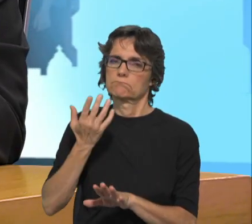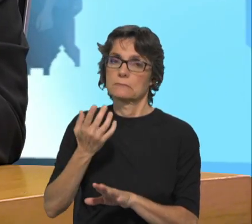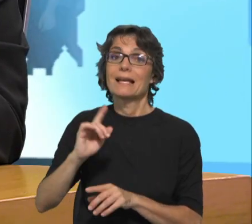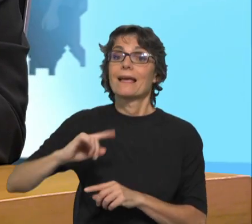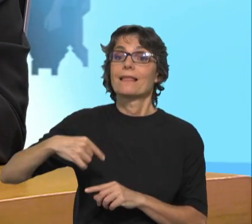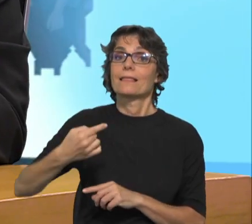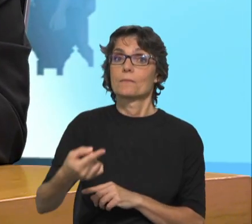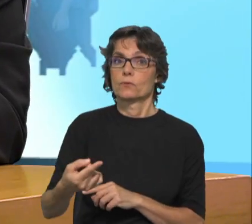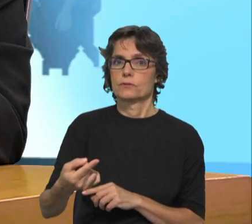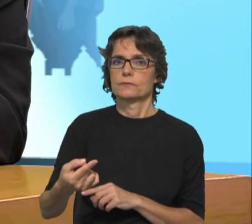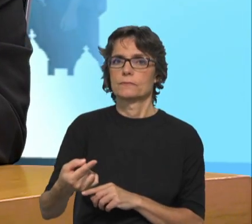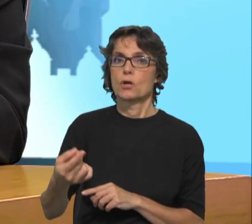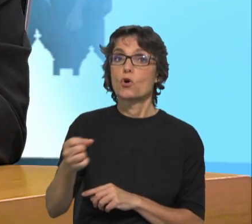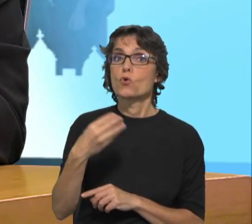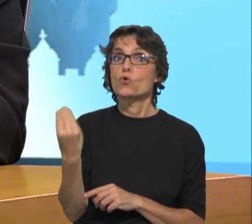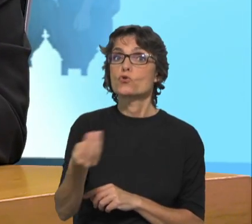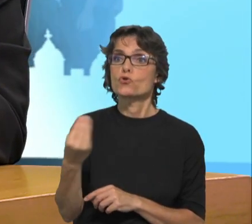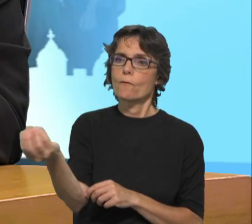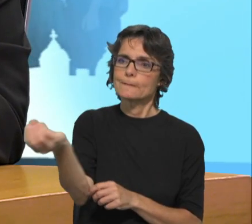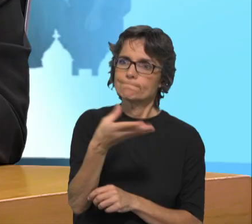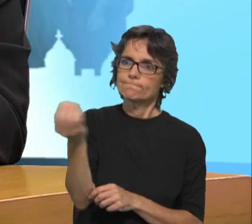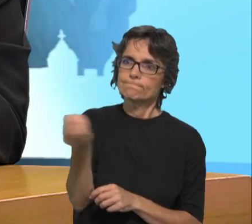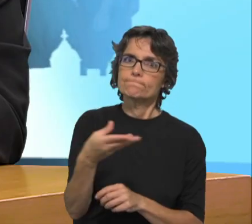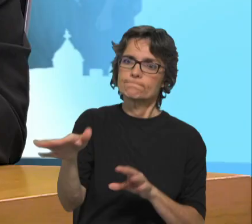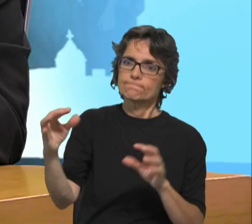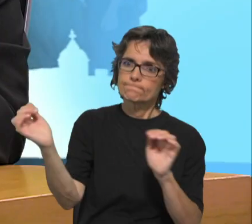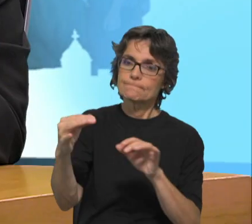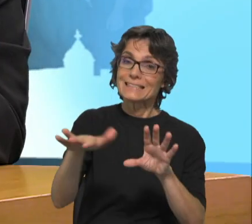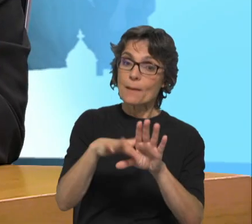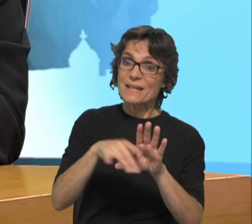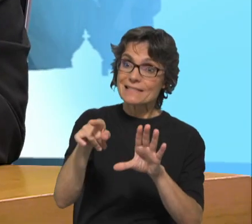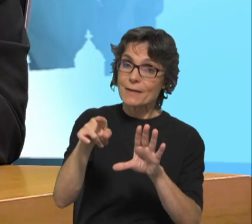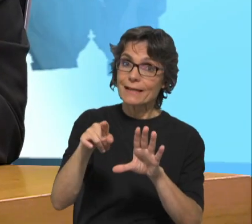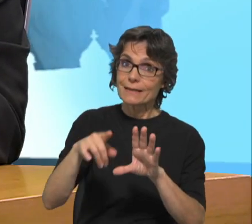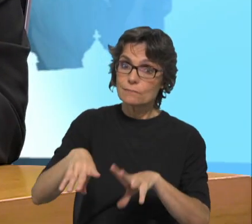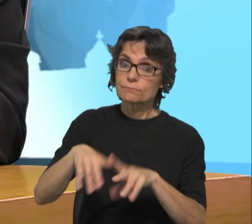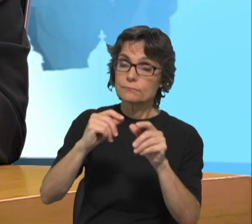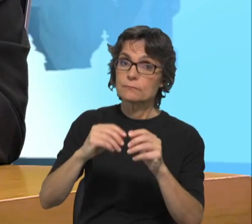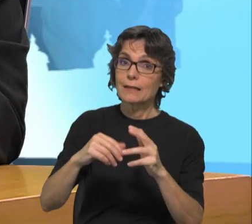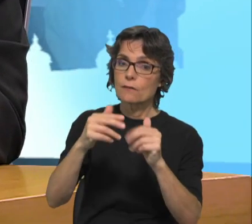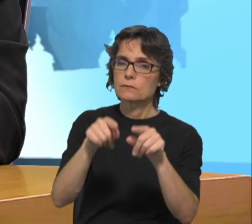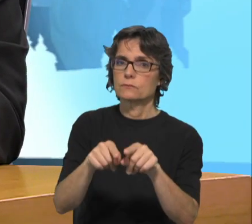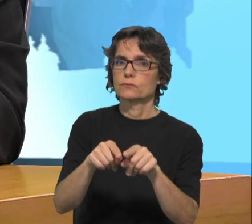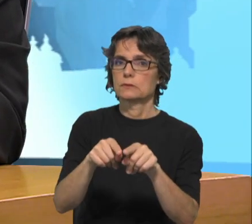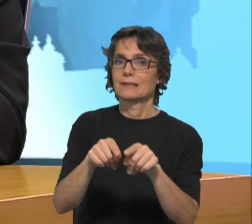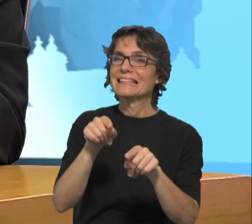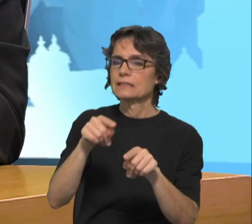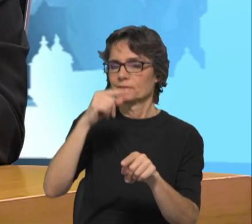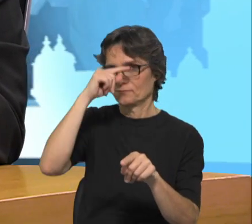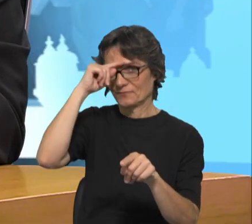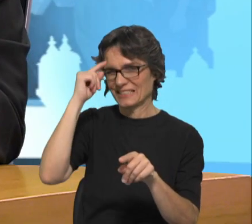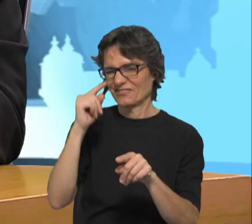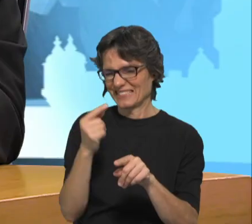depois também envolver os jovens na concretização. E creio que também aí é um bocadinho mais difícil